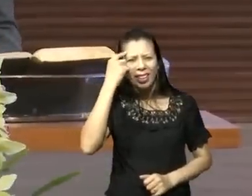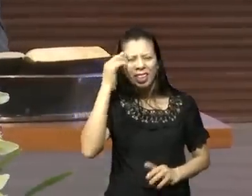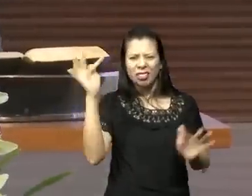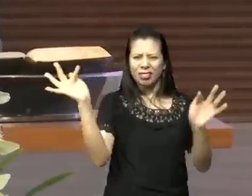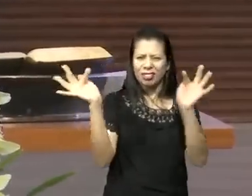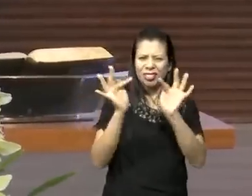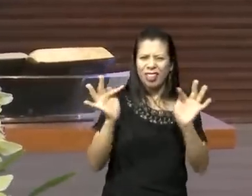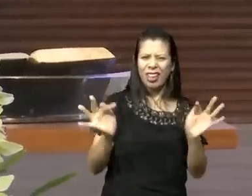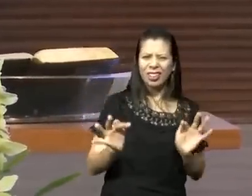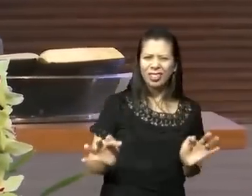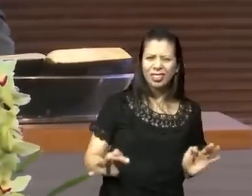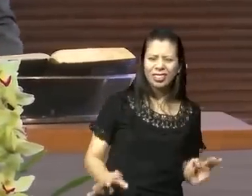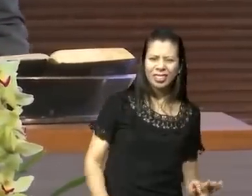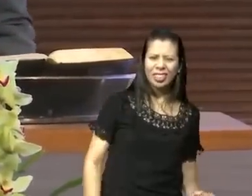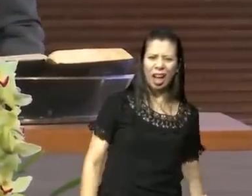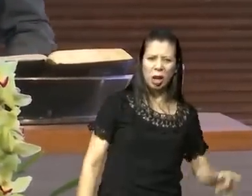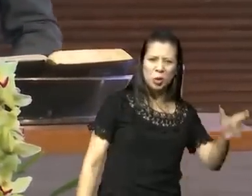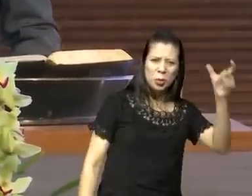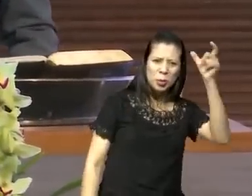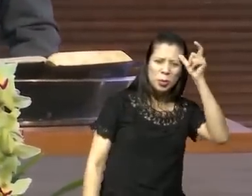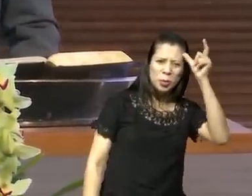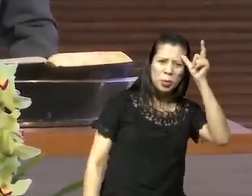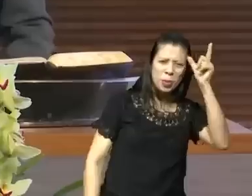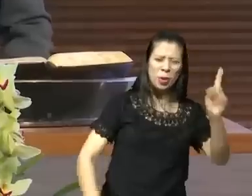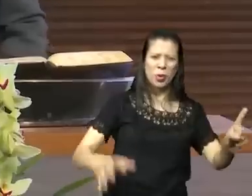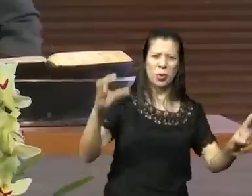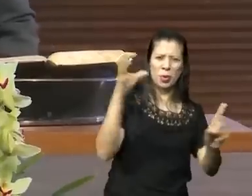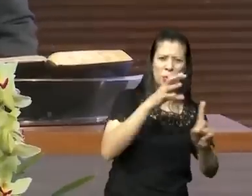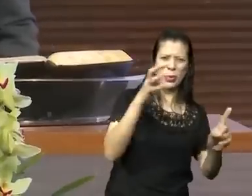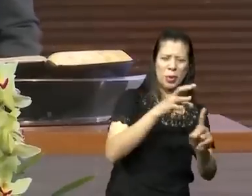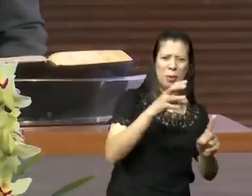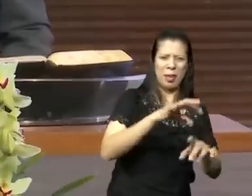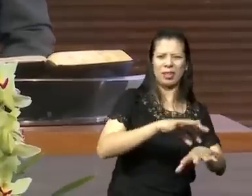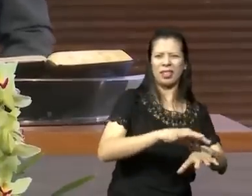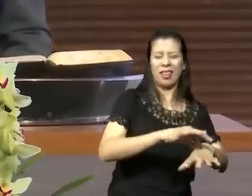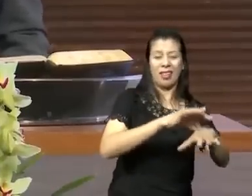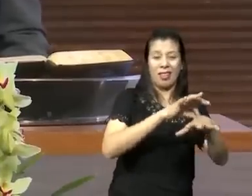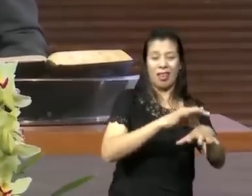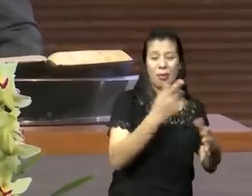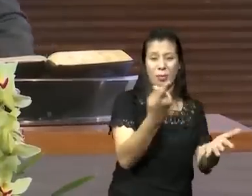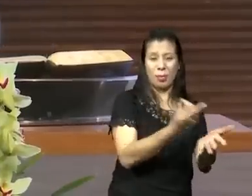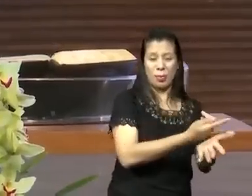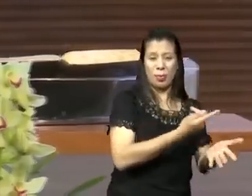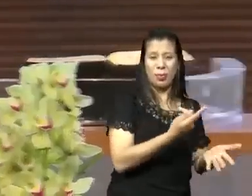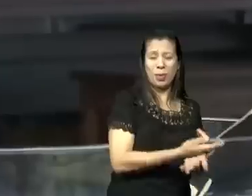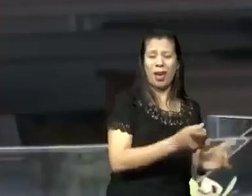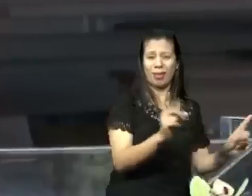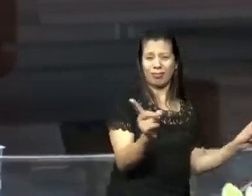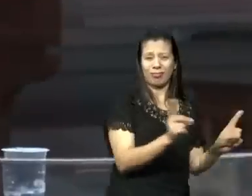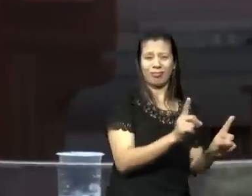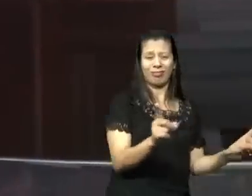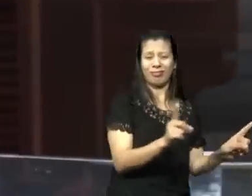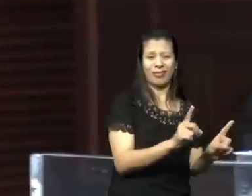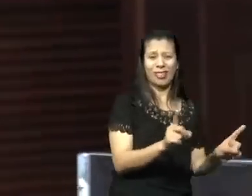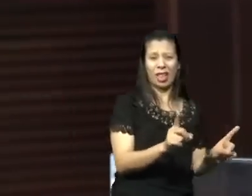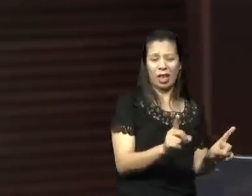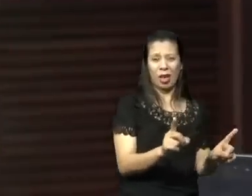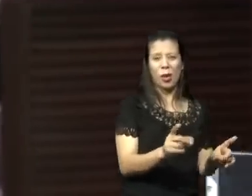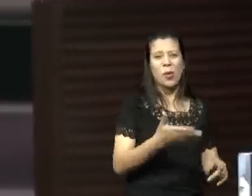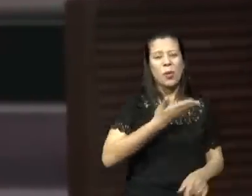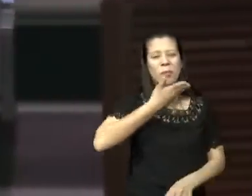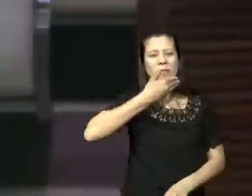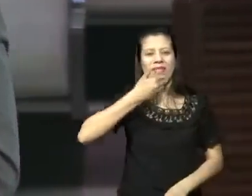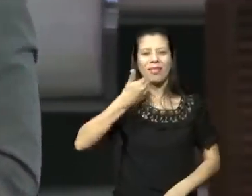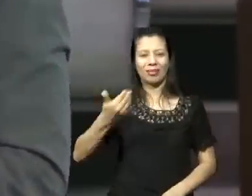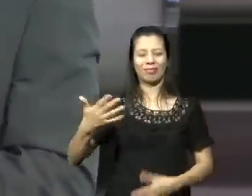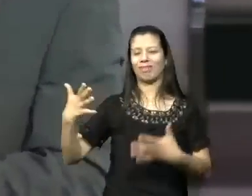aí nesse mundo canal são os prazeres da mente Você sabe qual é a maior alegria